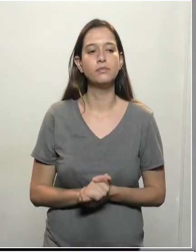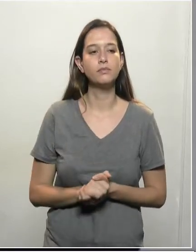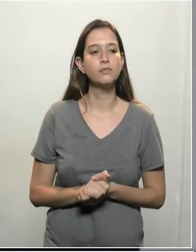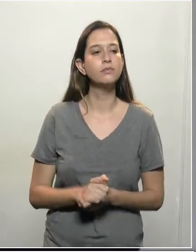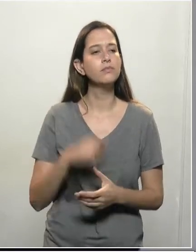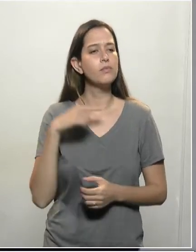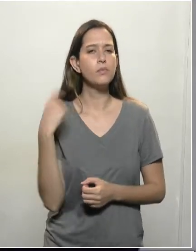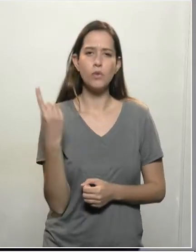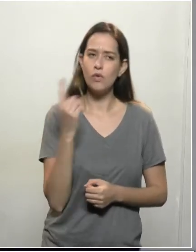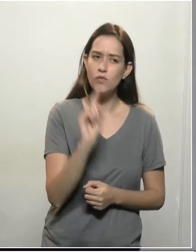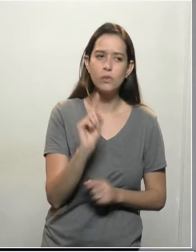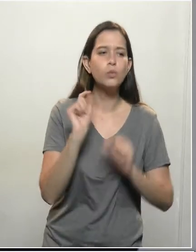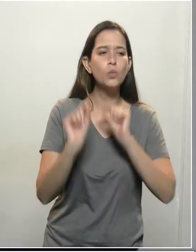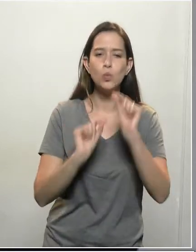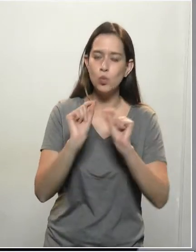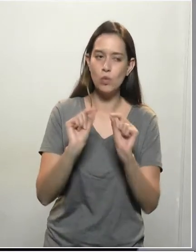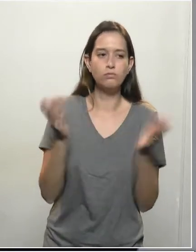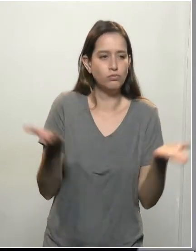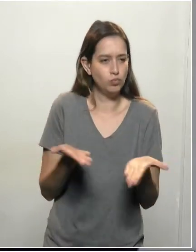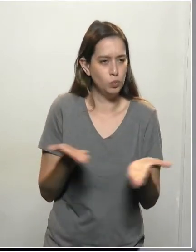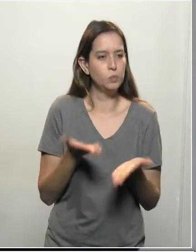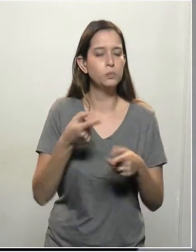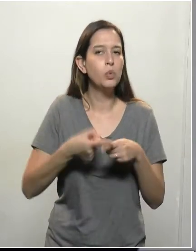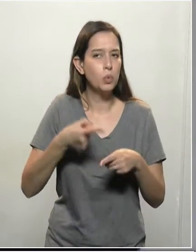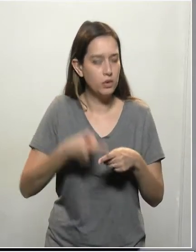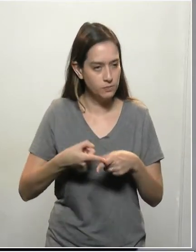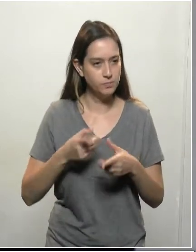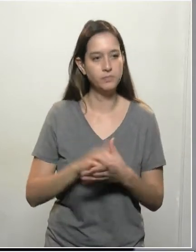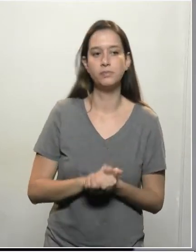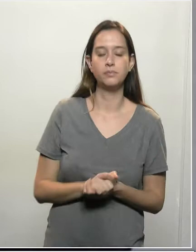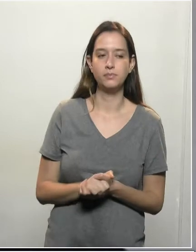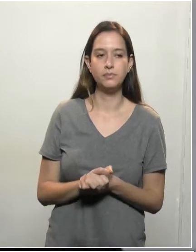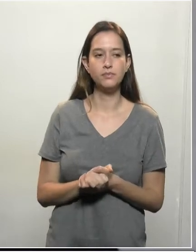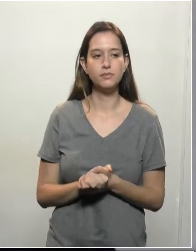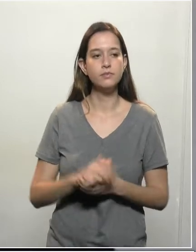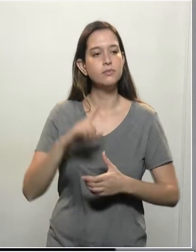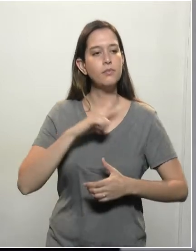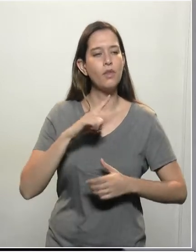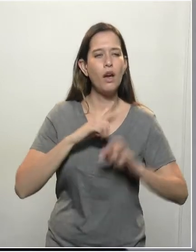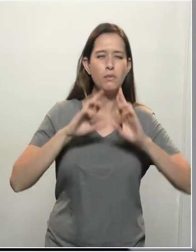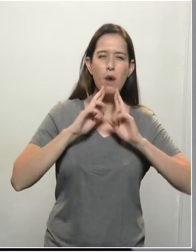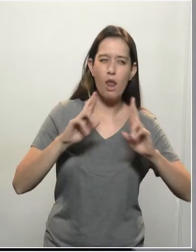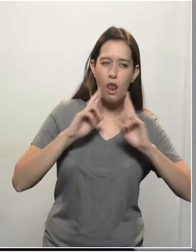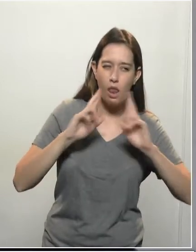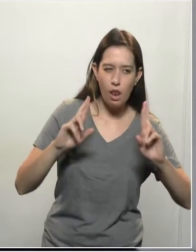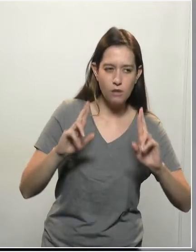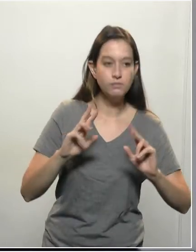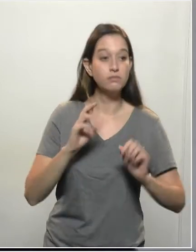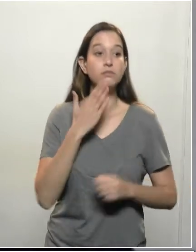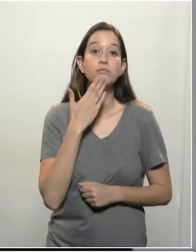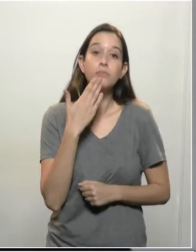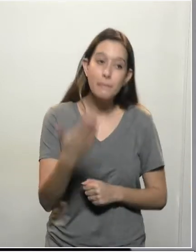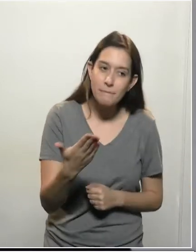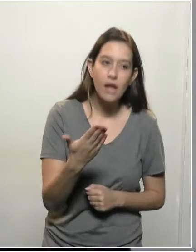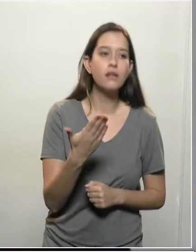nossa fala aqui hoje é uma enxurrada de reclamações, de cobranças, de pedido